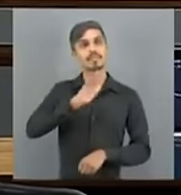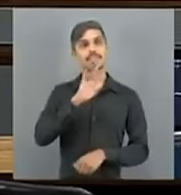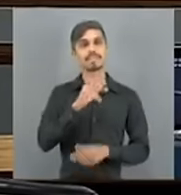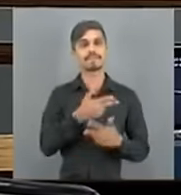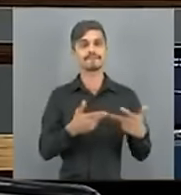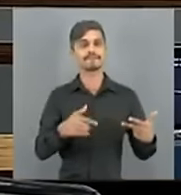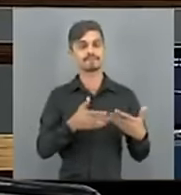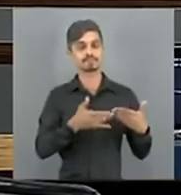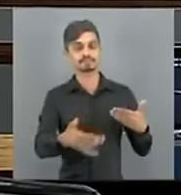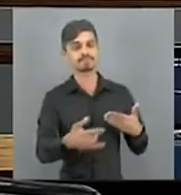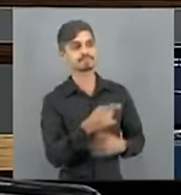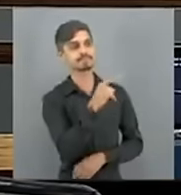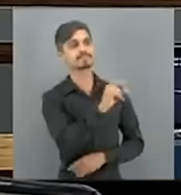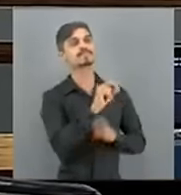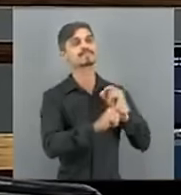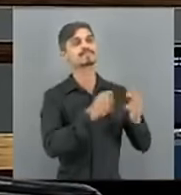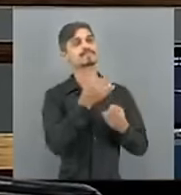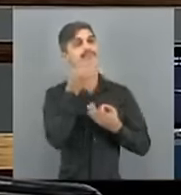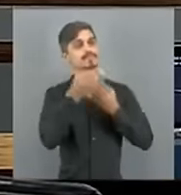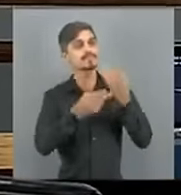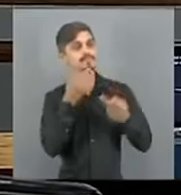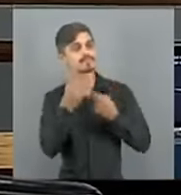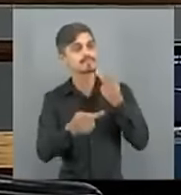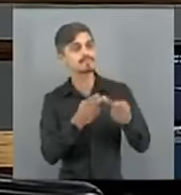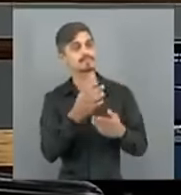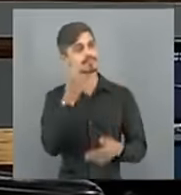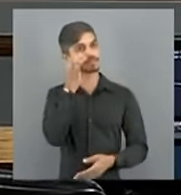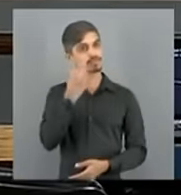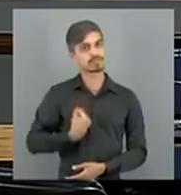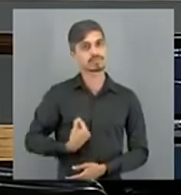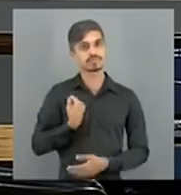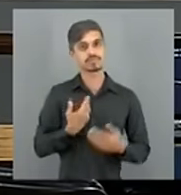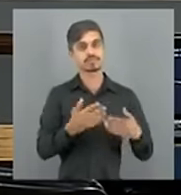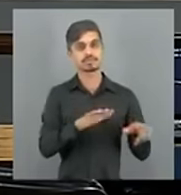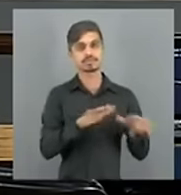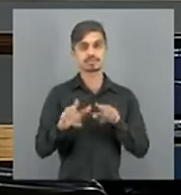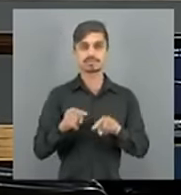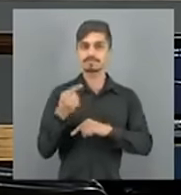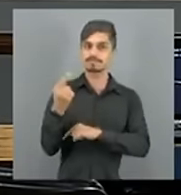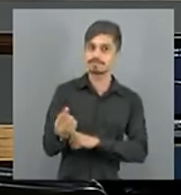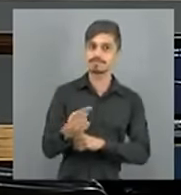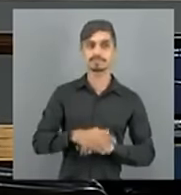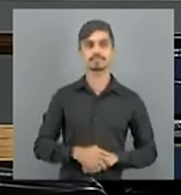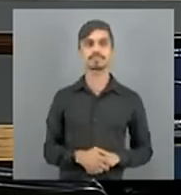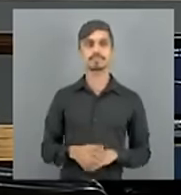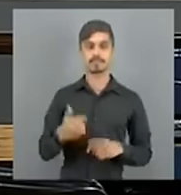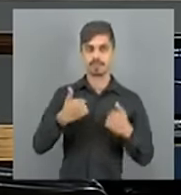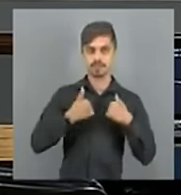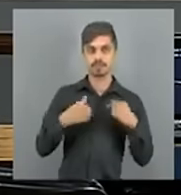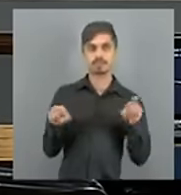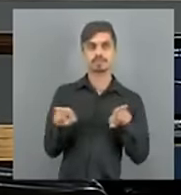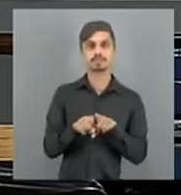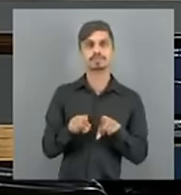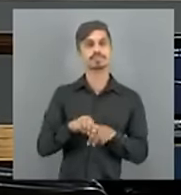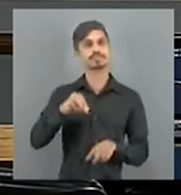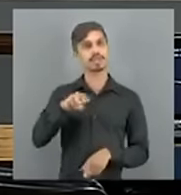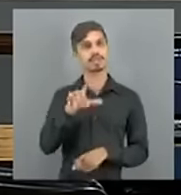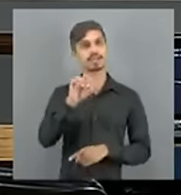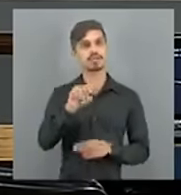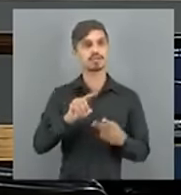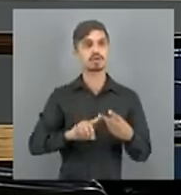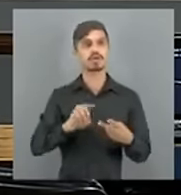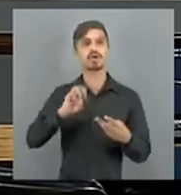que vamos ouvir de você aí pessoalmente a partir da semana que vem. Tanto eu, como Marcelo, como